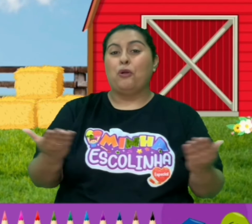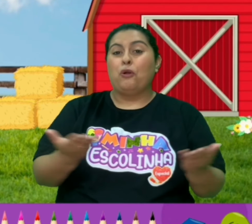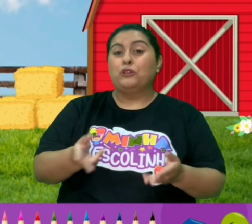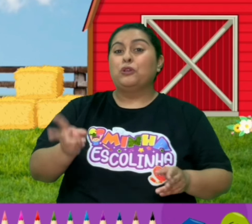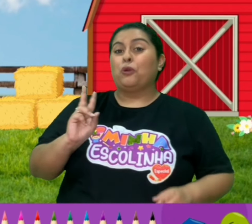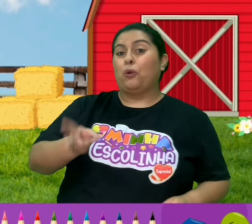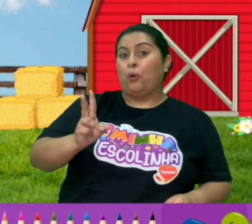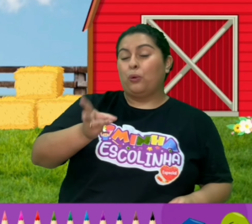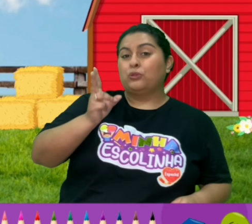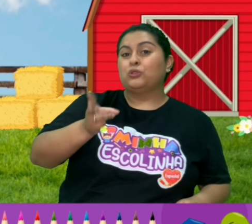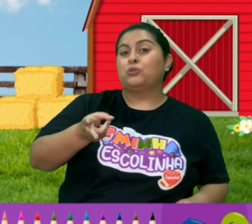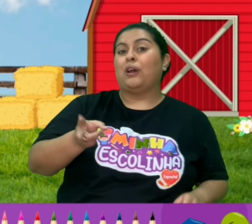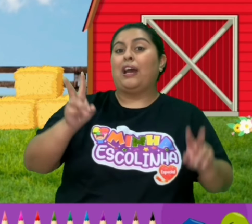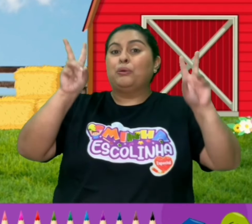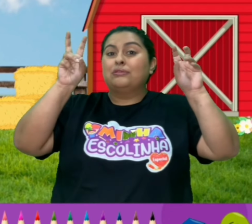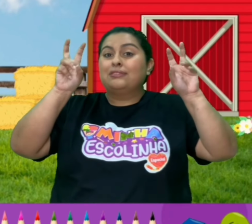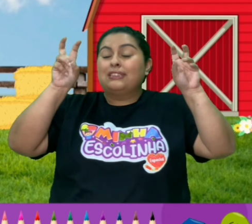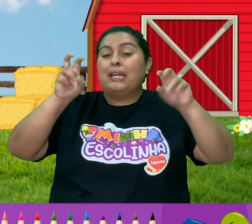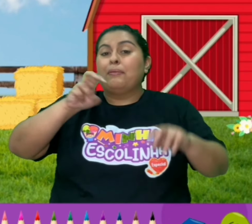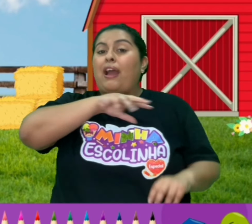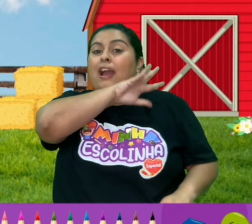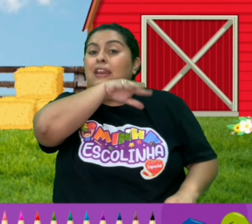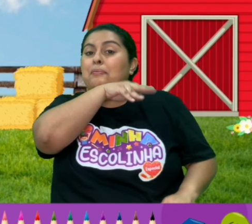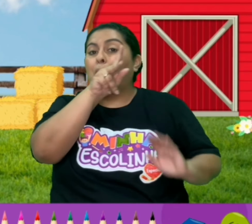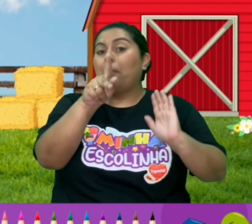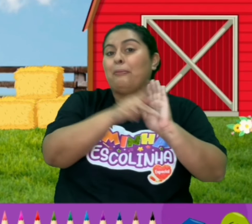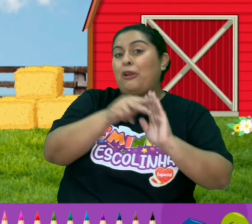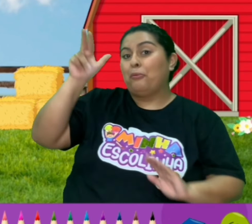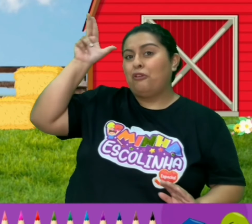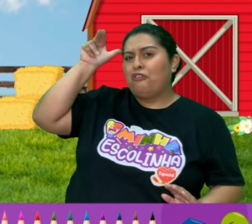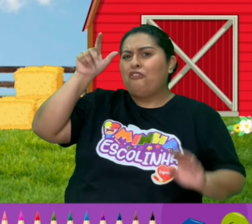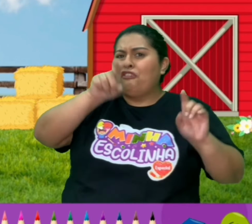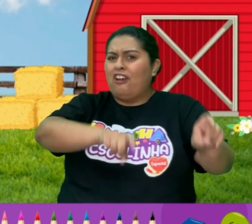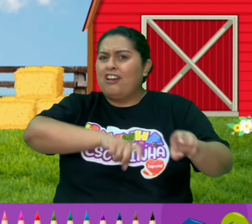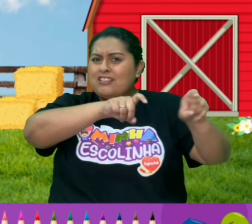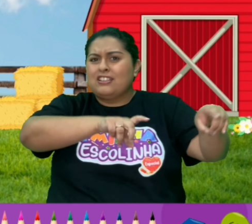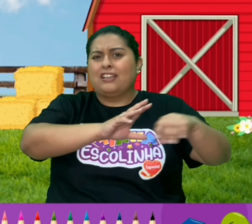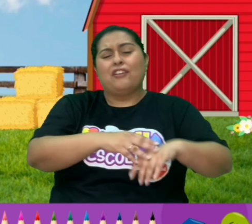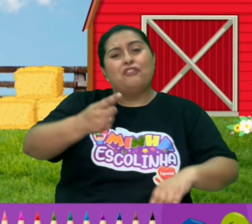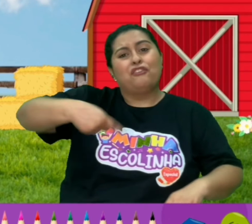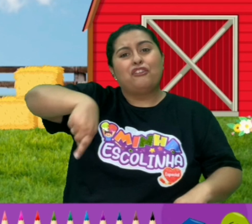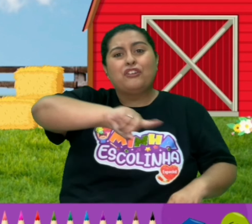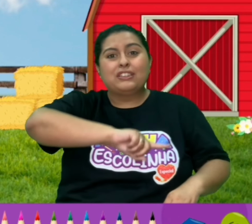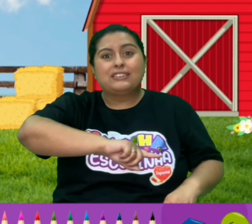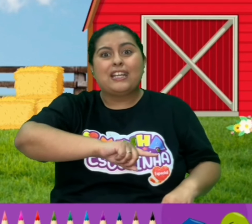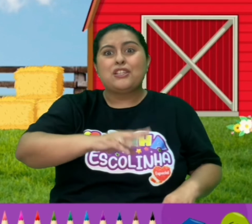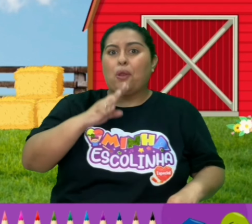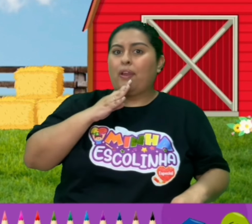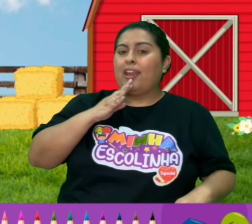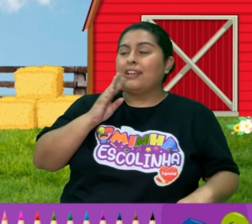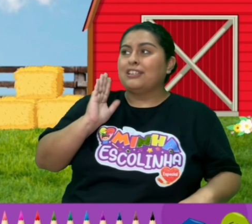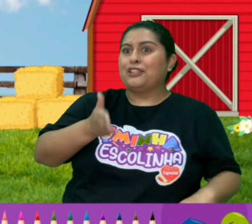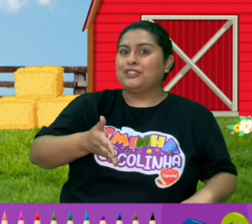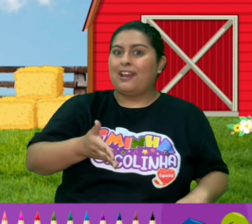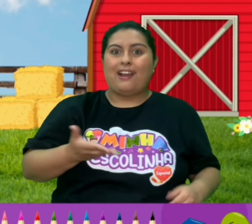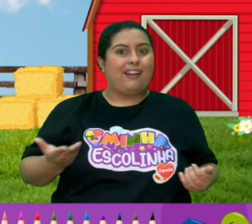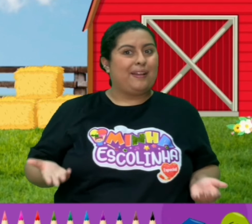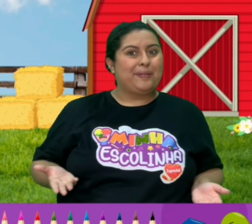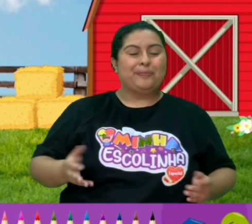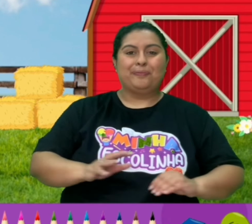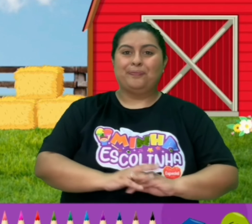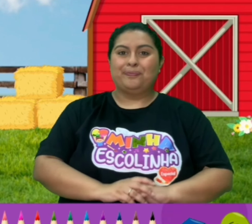falar mais um animal que mora lá na fazenda. Será que vocês vão reconhecer que animal eu vou